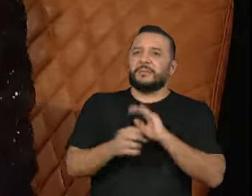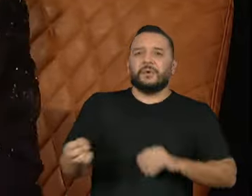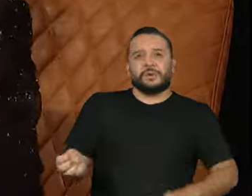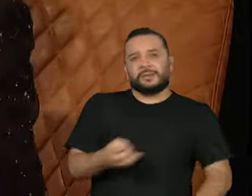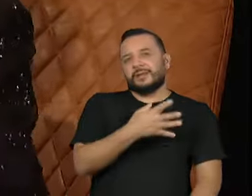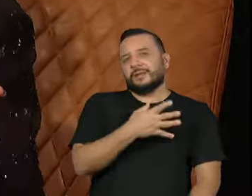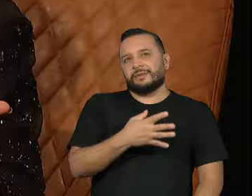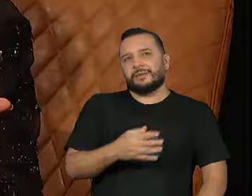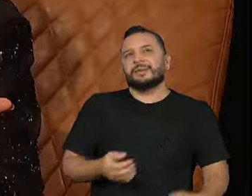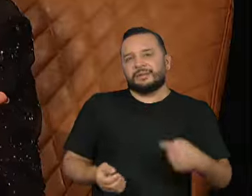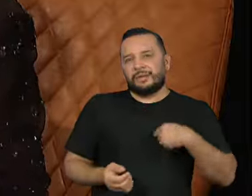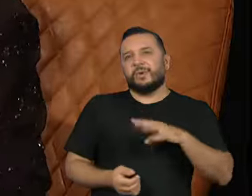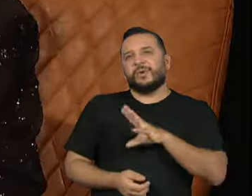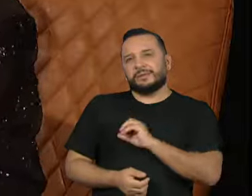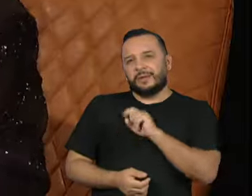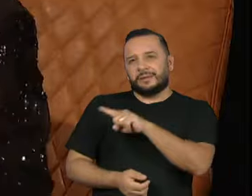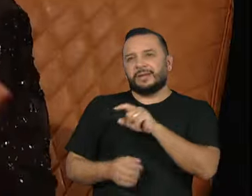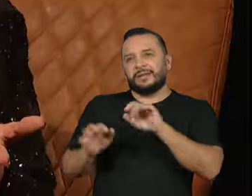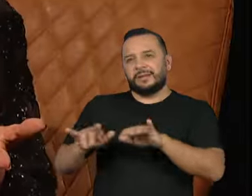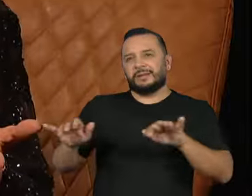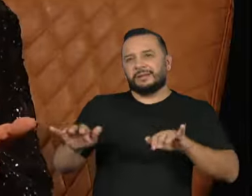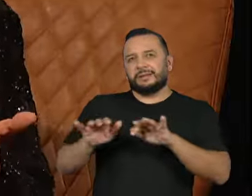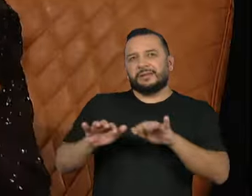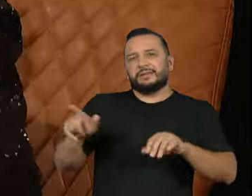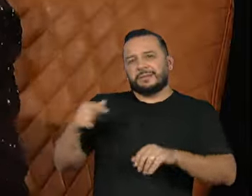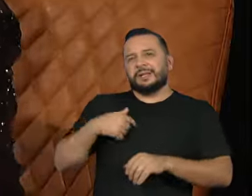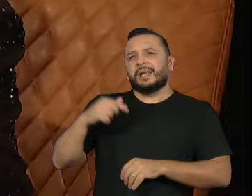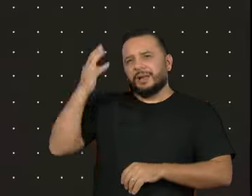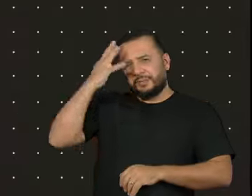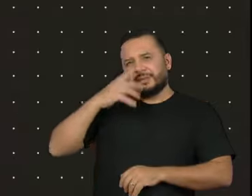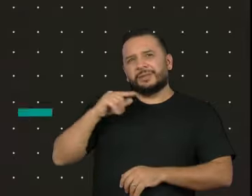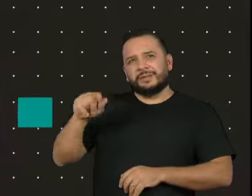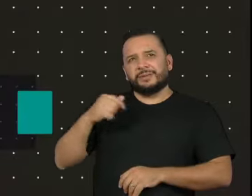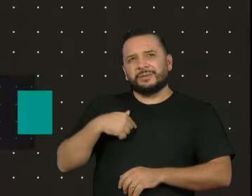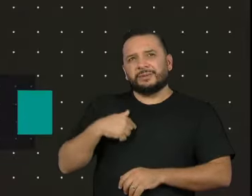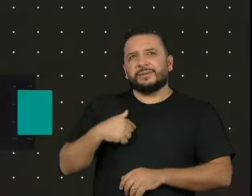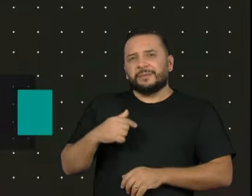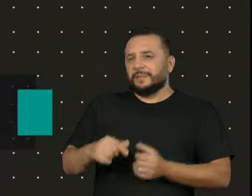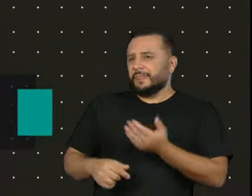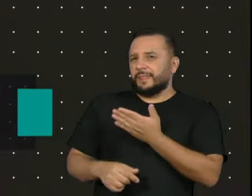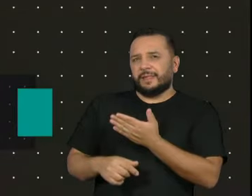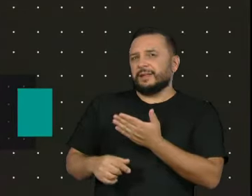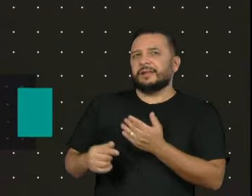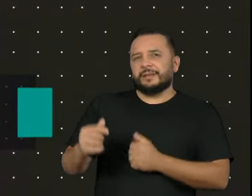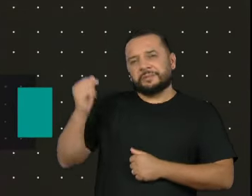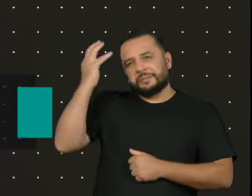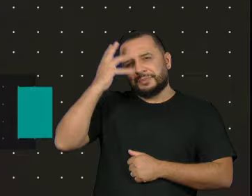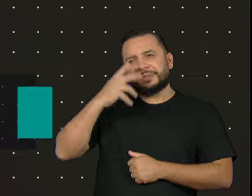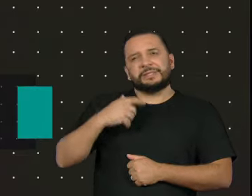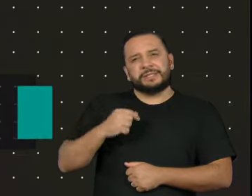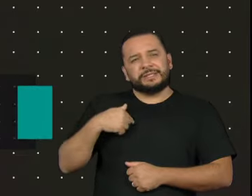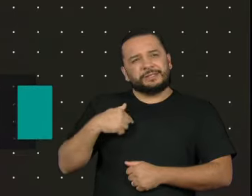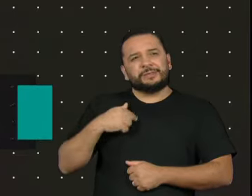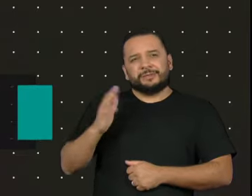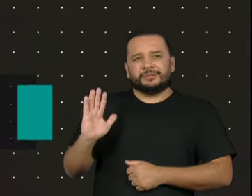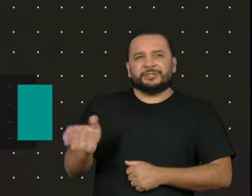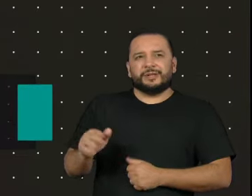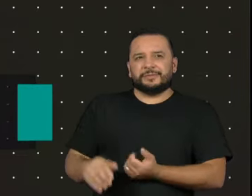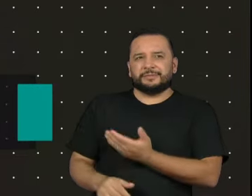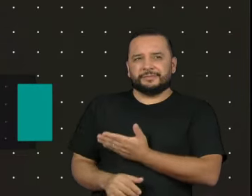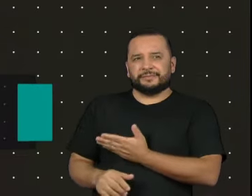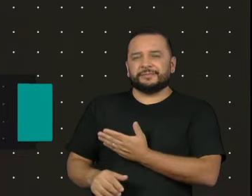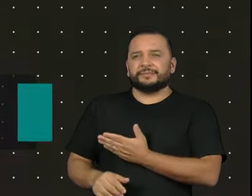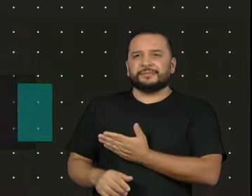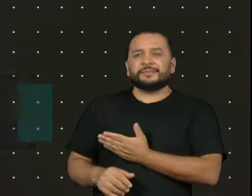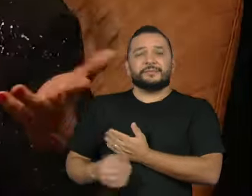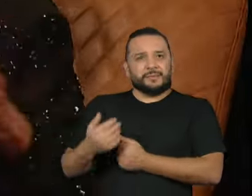eu adorava ele tocando. Mas ele era um homem muito bonito. Ele era o Antônio Bandeiras do piano, né? Um grande músico. Ele era muito lindo. E